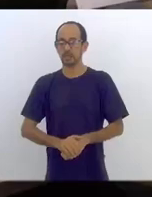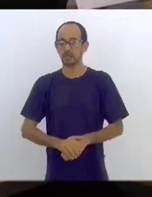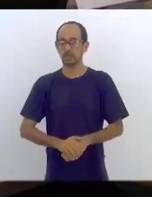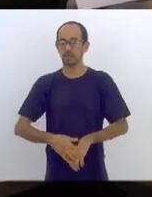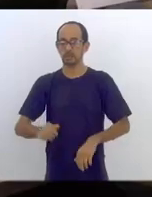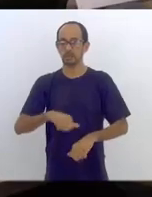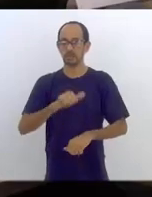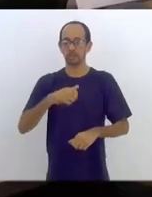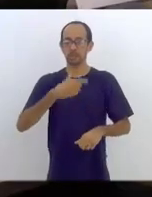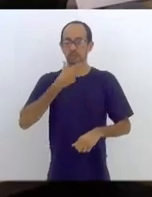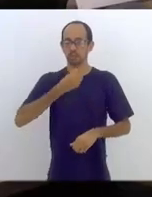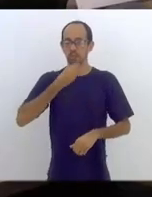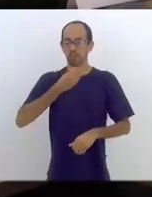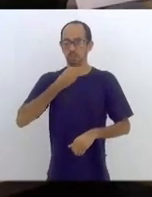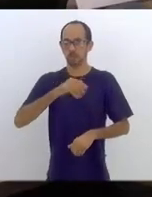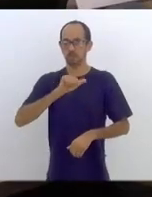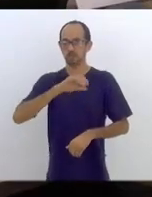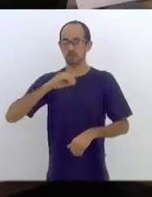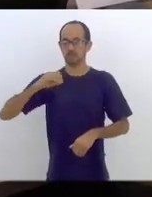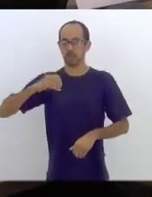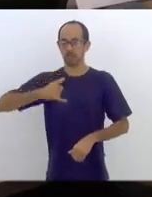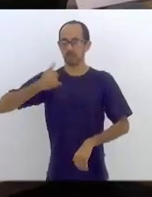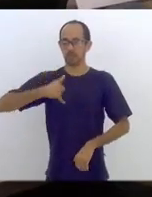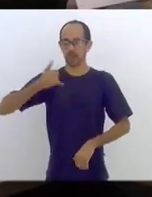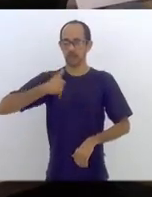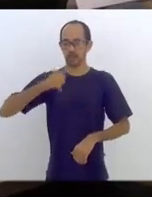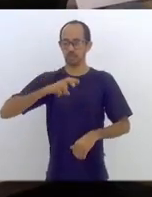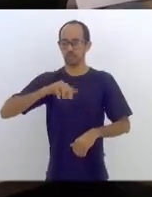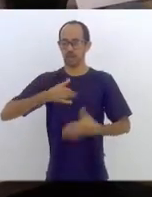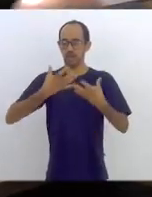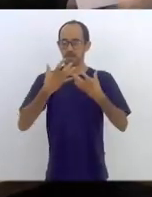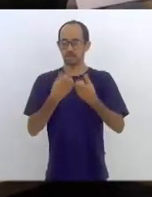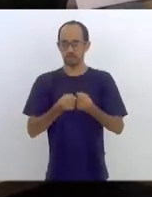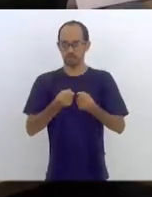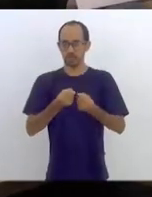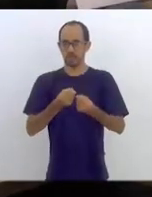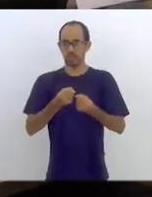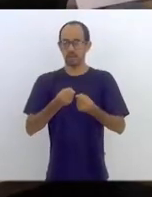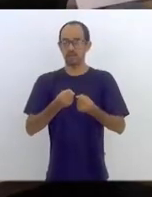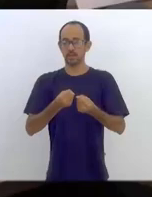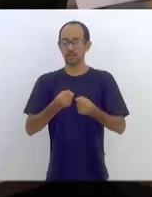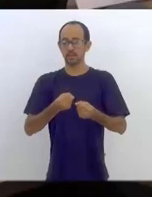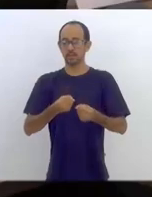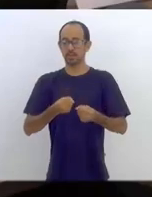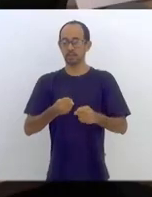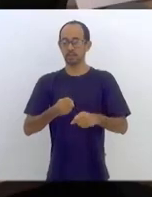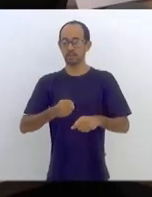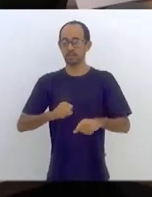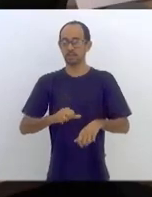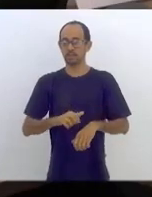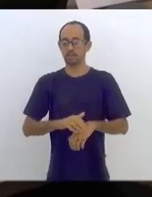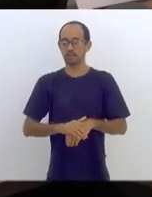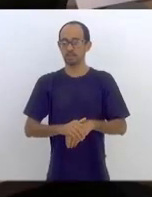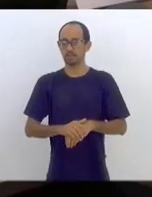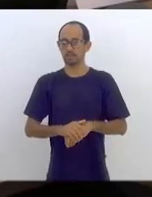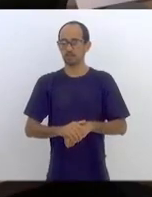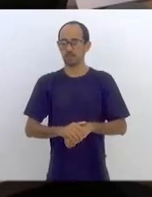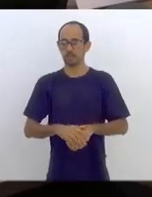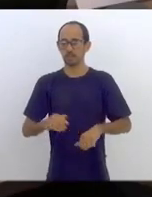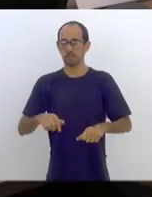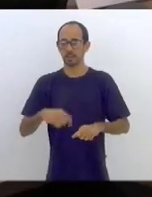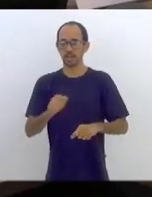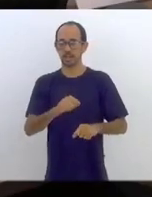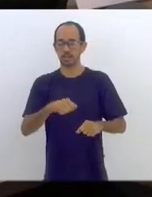homem centenário que vai receber o título de